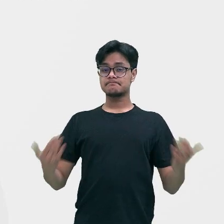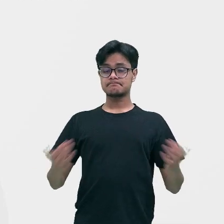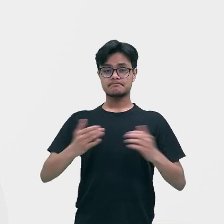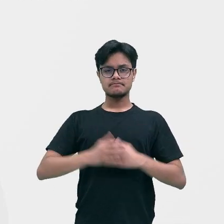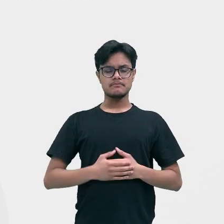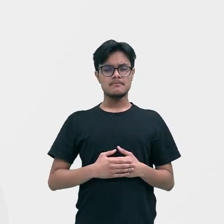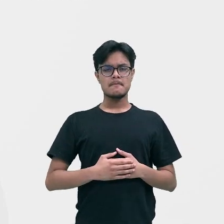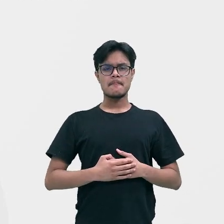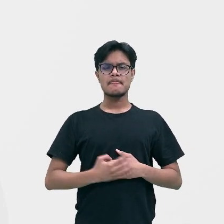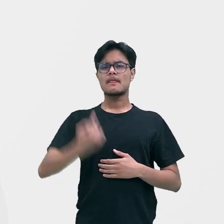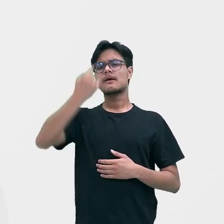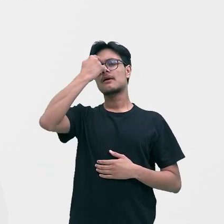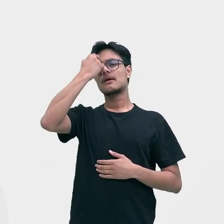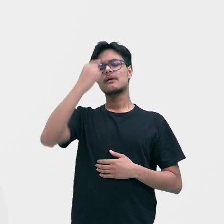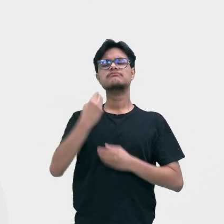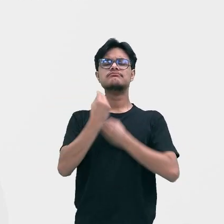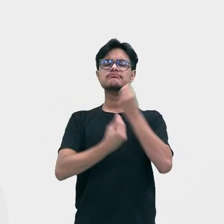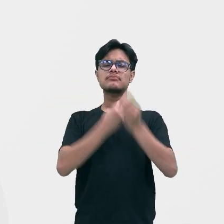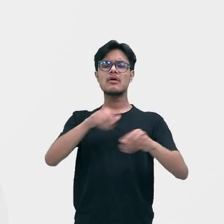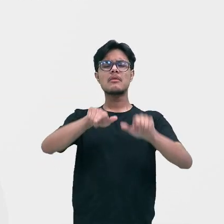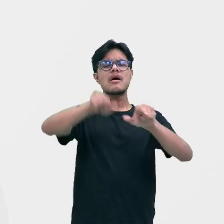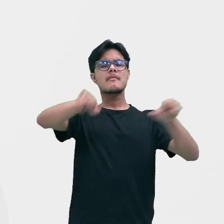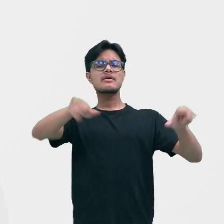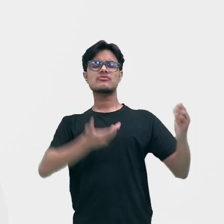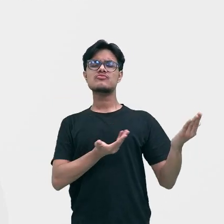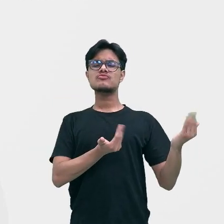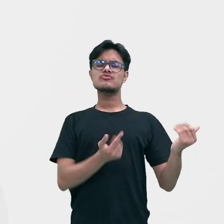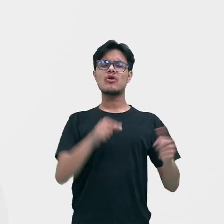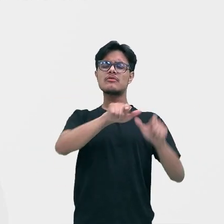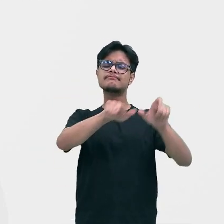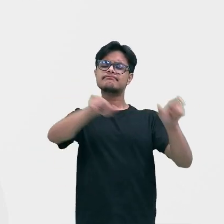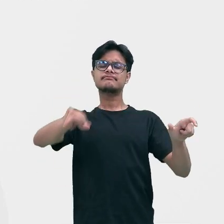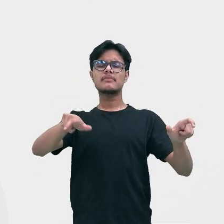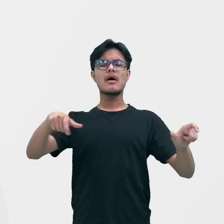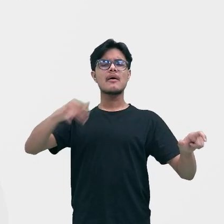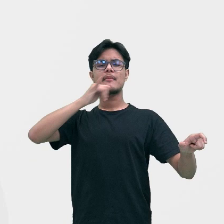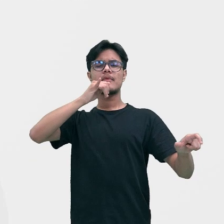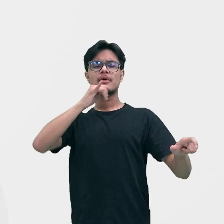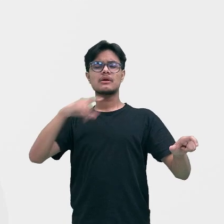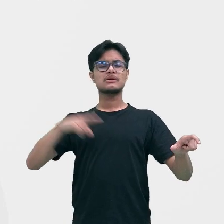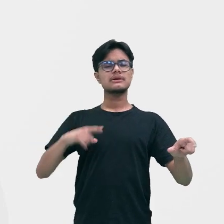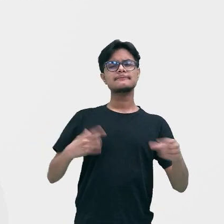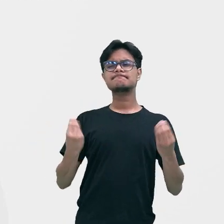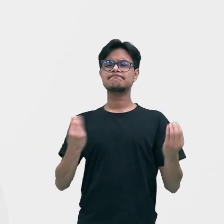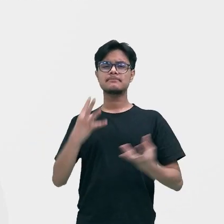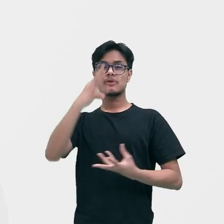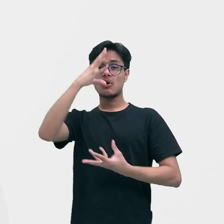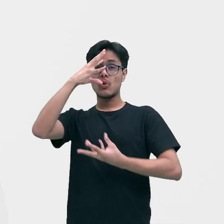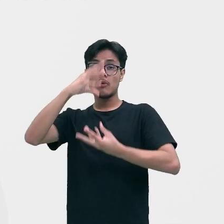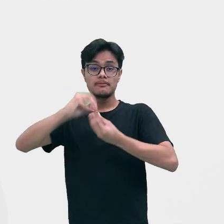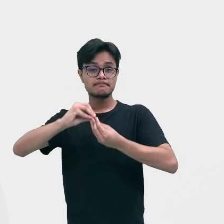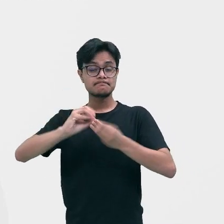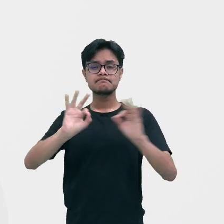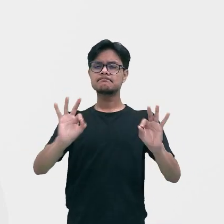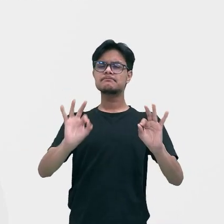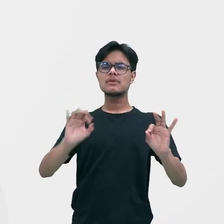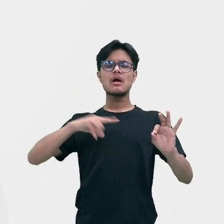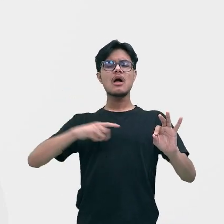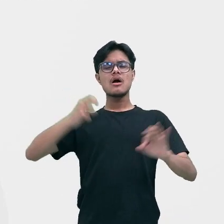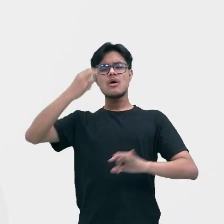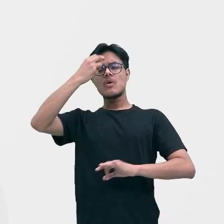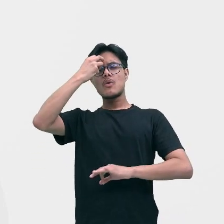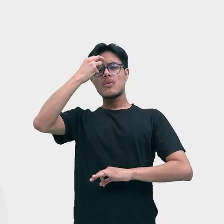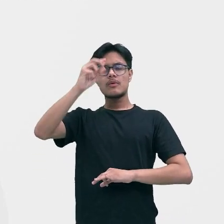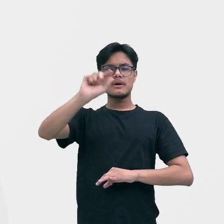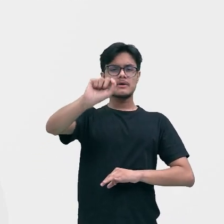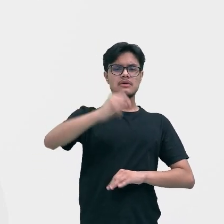está associado à forma como os jovens tornam sua ou reinterpretam essa cultura mais ampla na